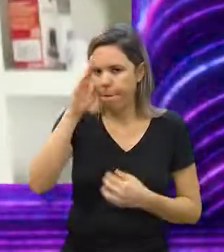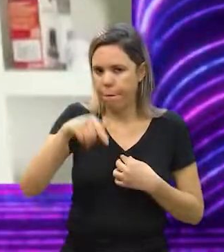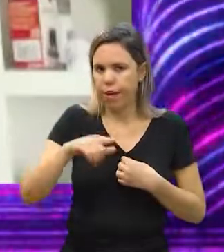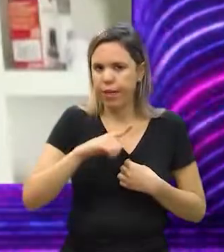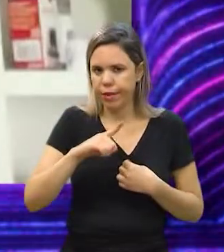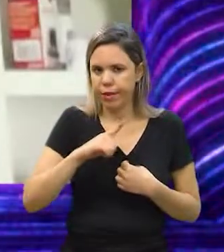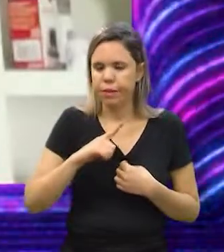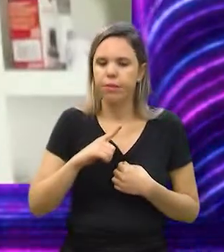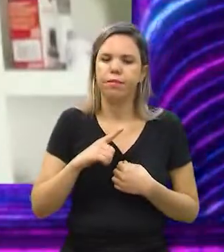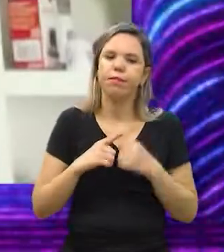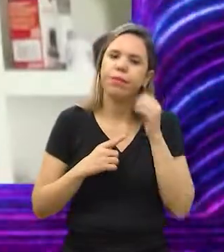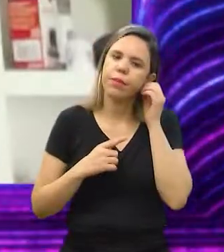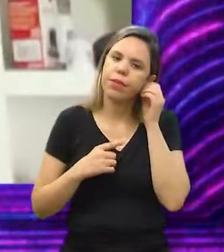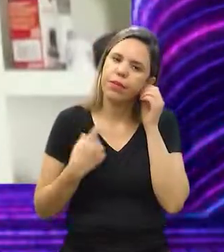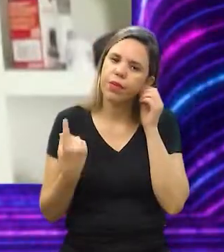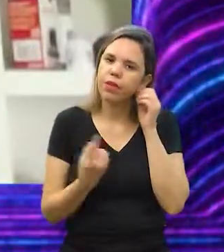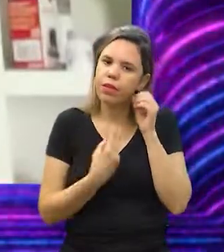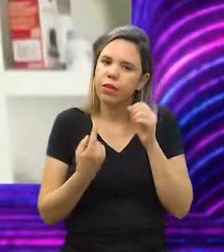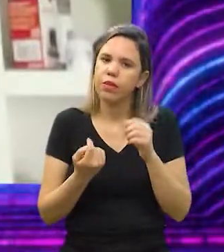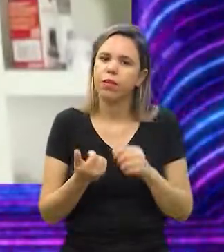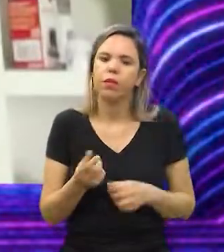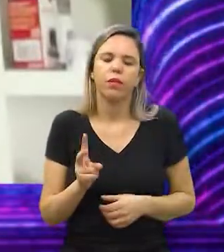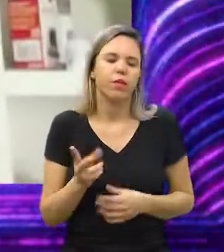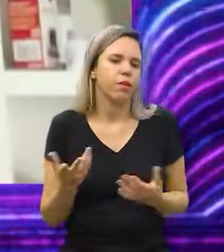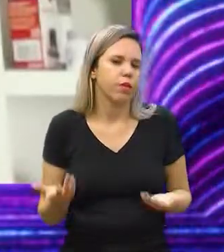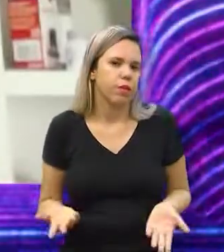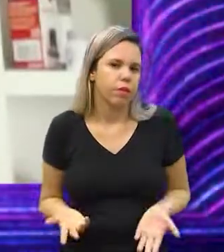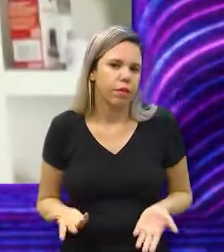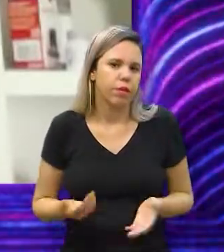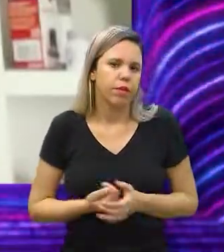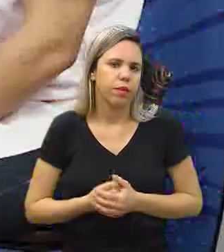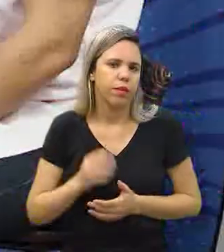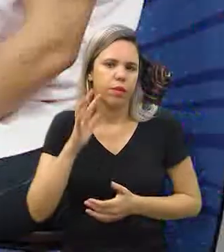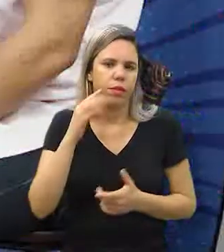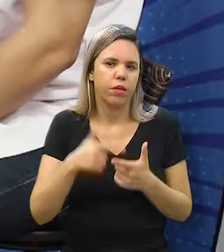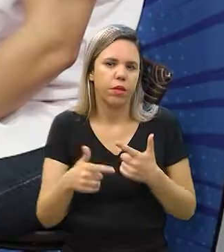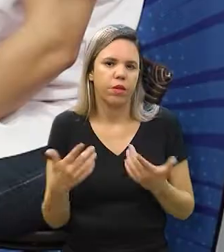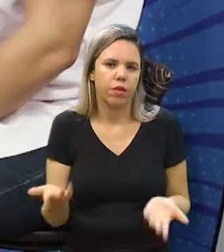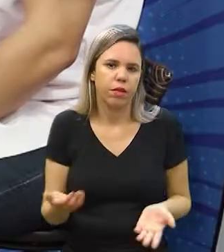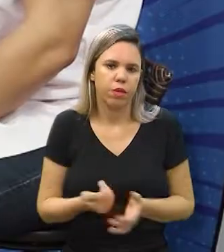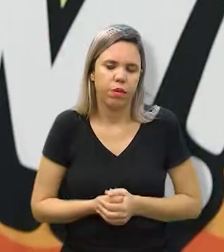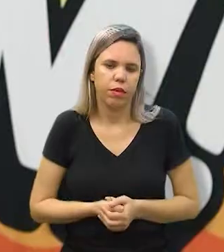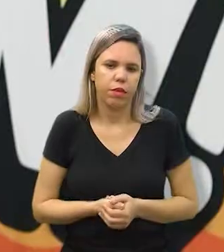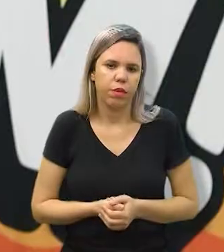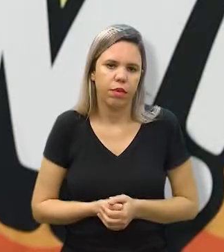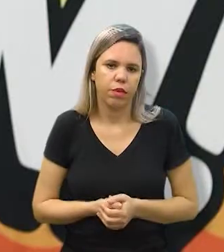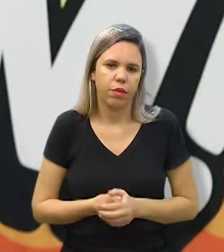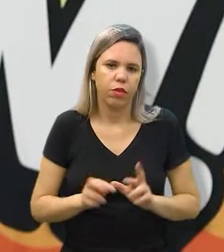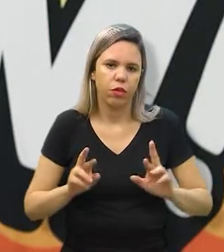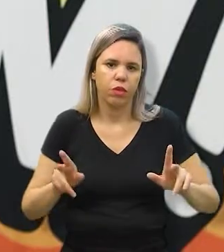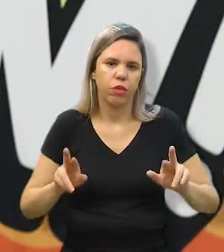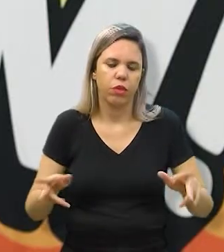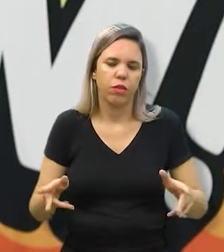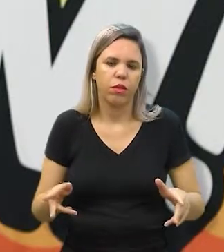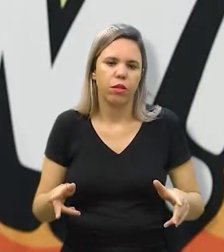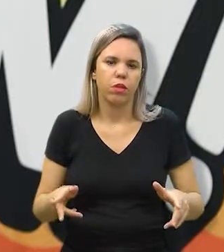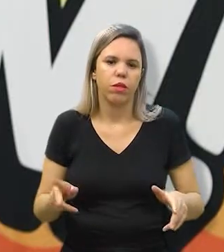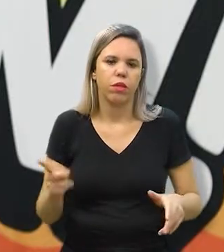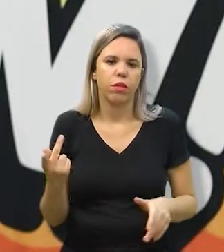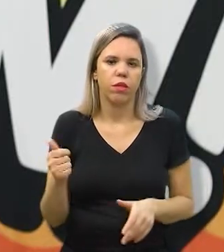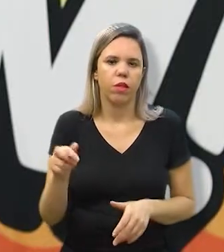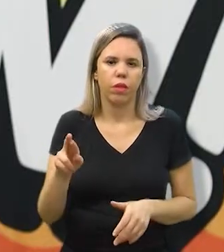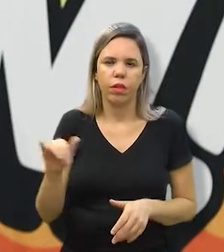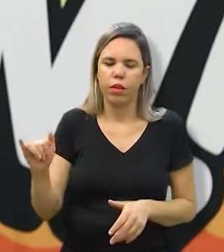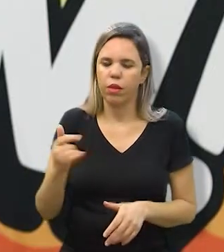protagonista vai ter que se virar quase que sozinho para resolver os problemas dele. Então, diferente de Harry